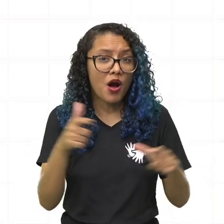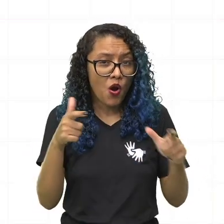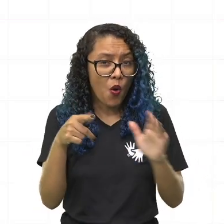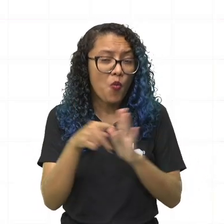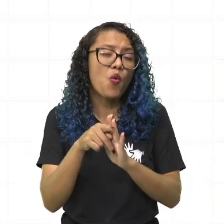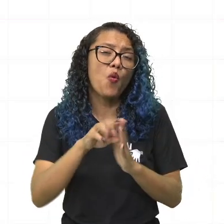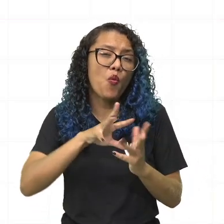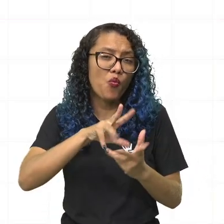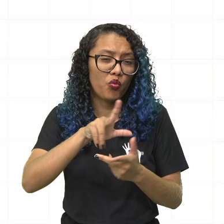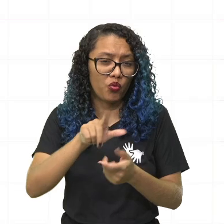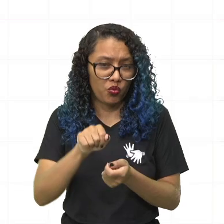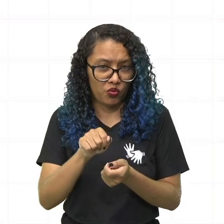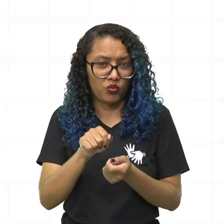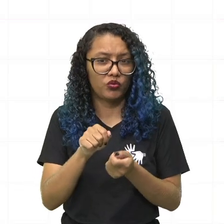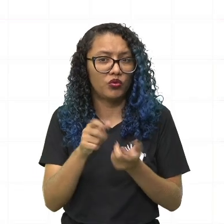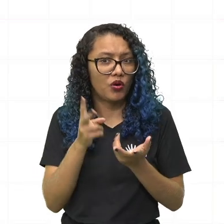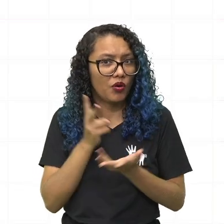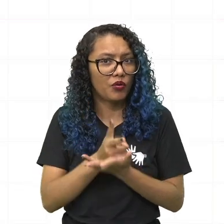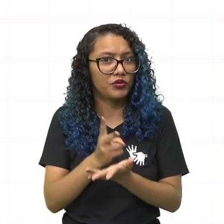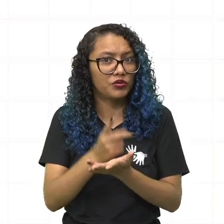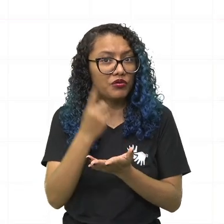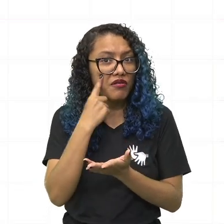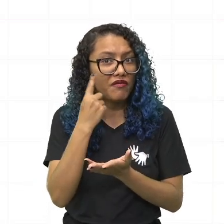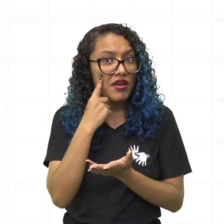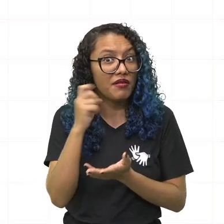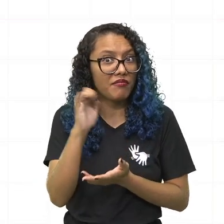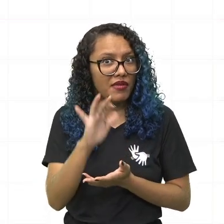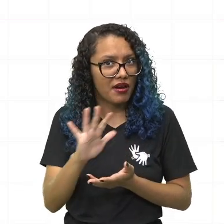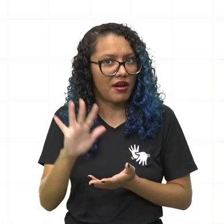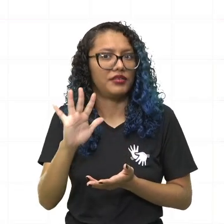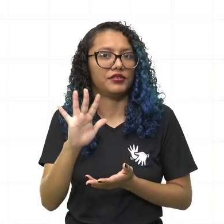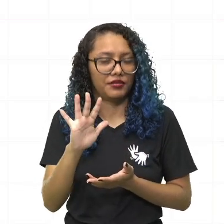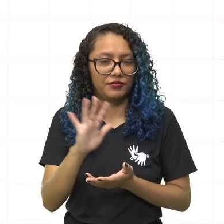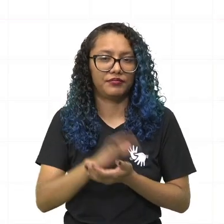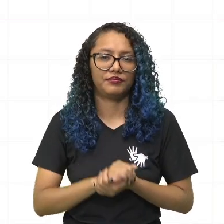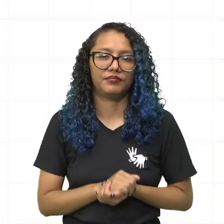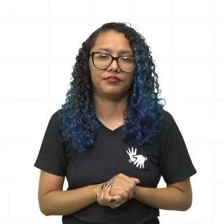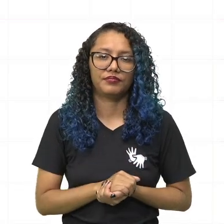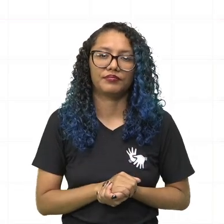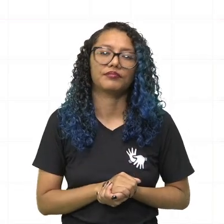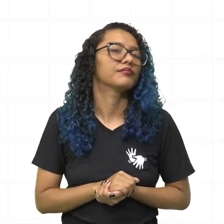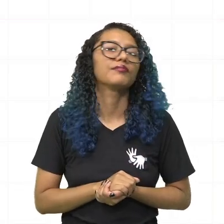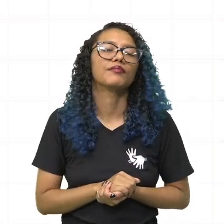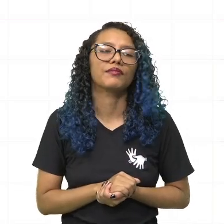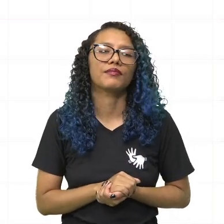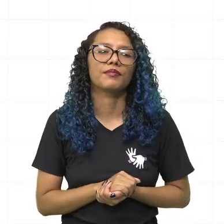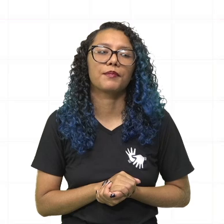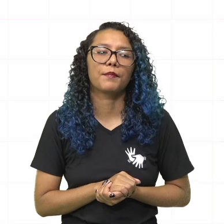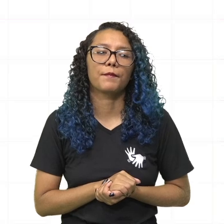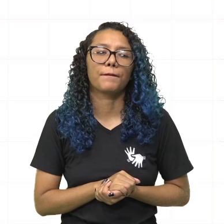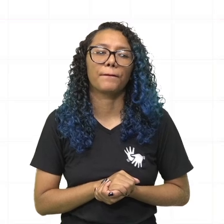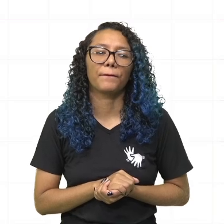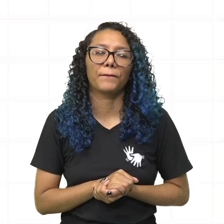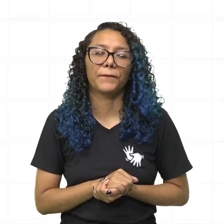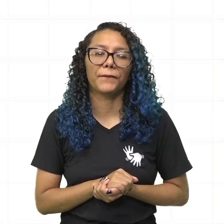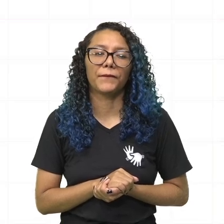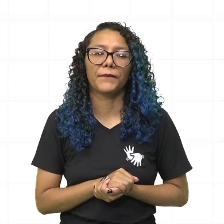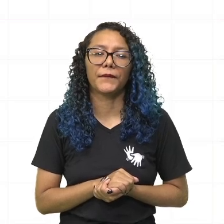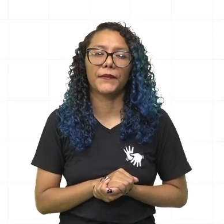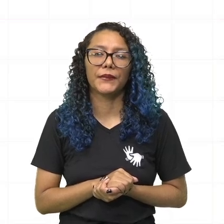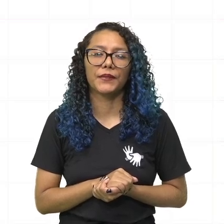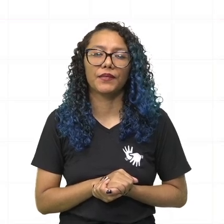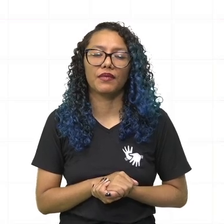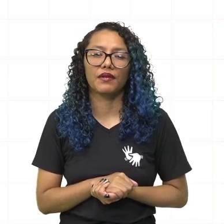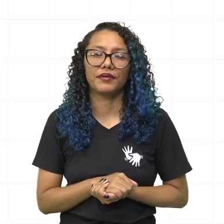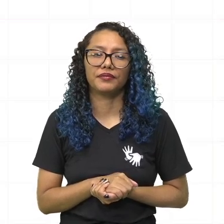mundo. Continuem olhando essa imagem aí, né? A gente tem ali que ela é a maior bacia hidrográfica do mundo, né? Ela tem